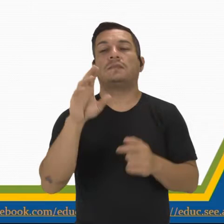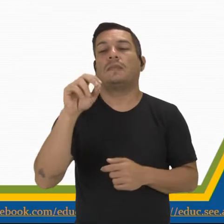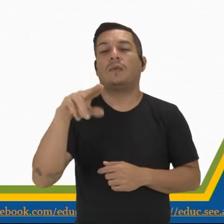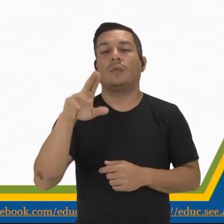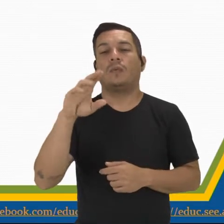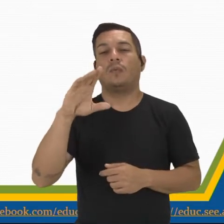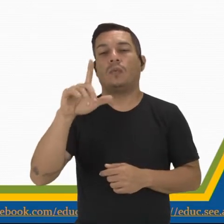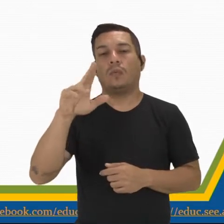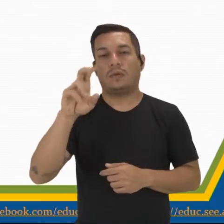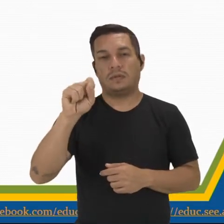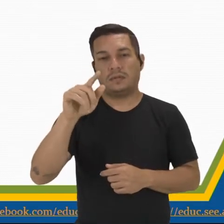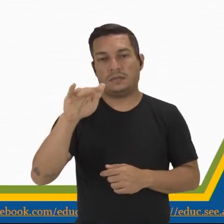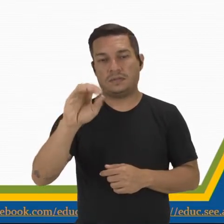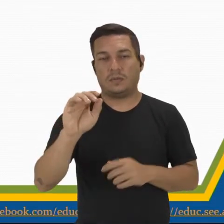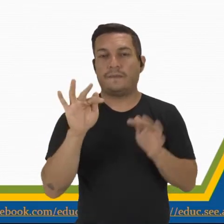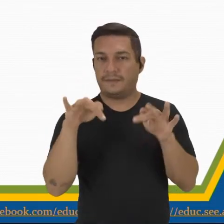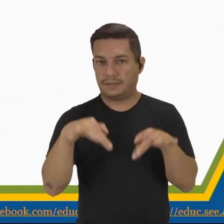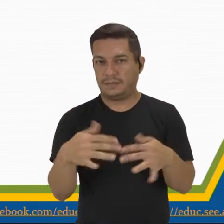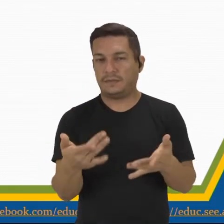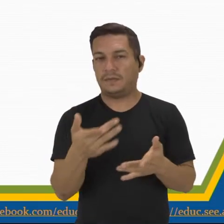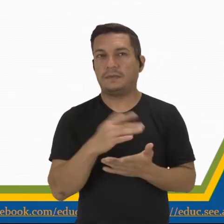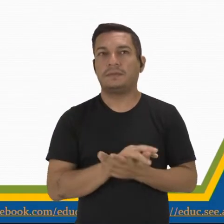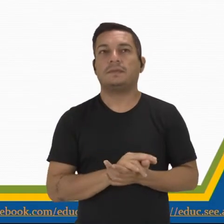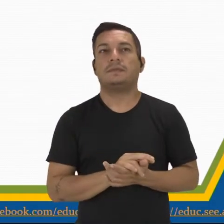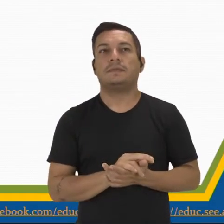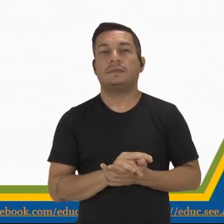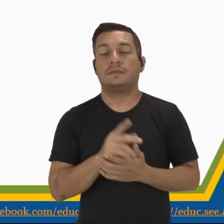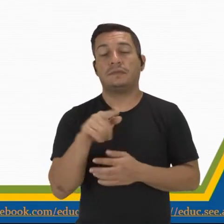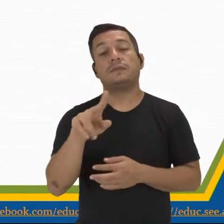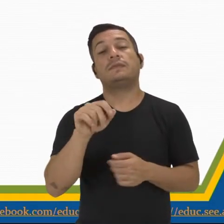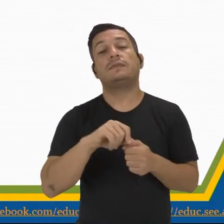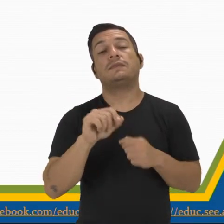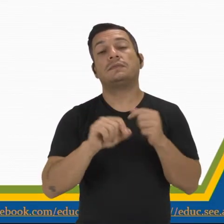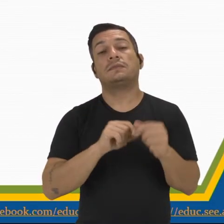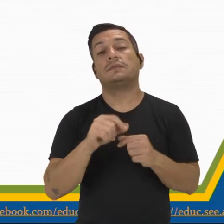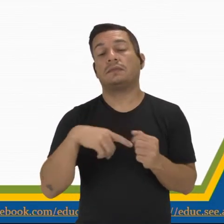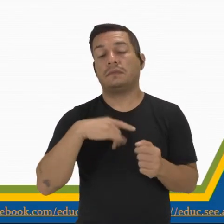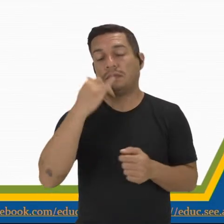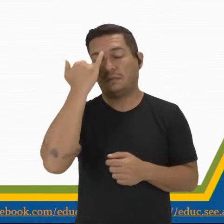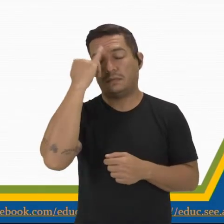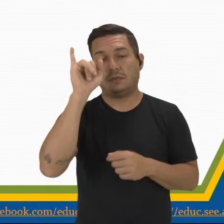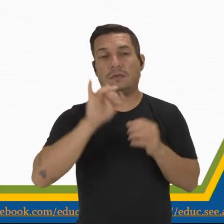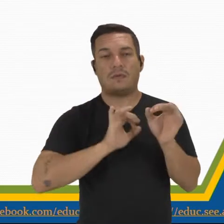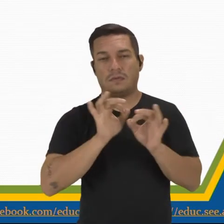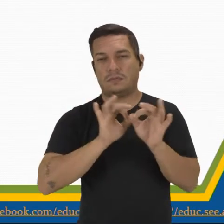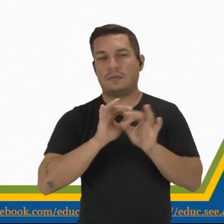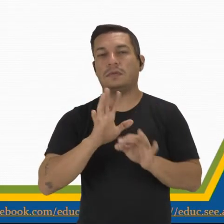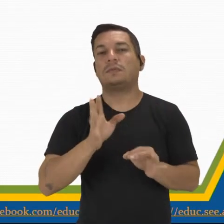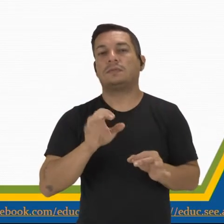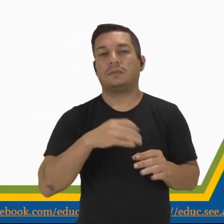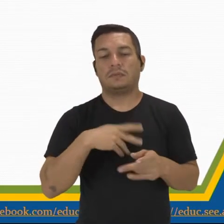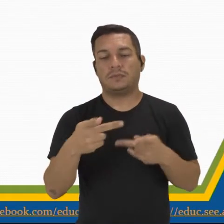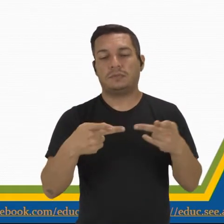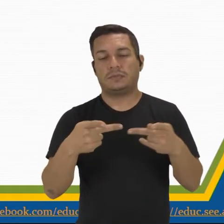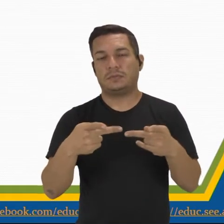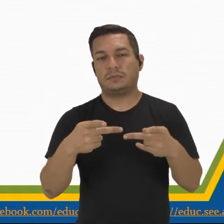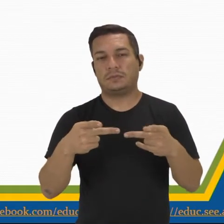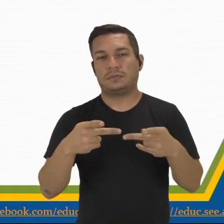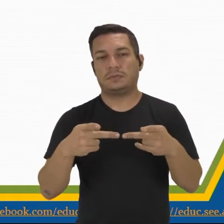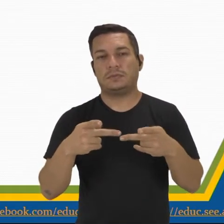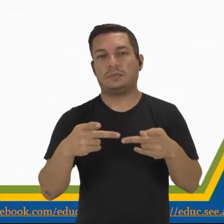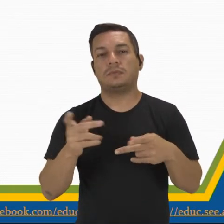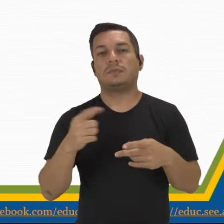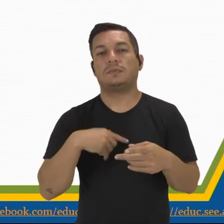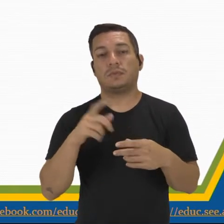é a conclusão. Então essa conclusão, pessoal, na verdade, você vai ter uma ideia formada sobre esse